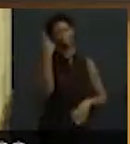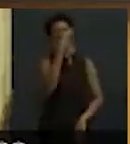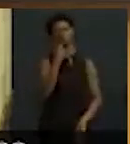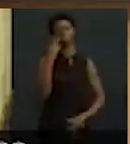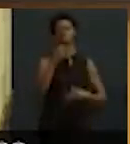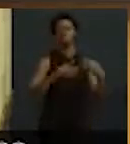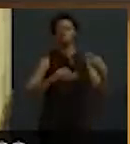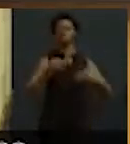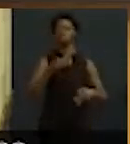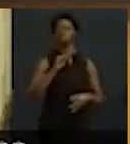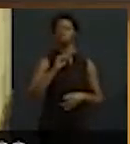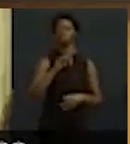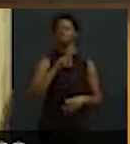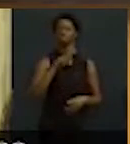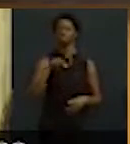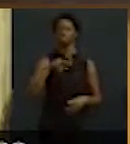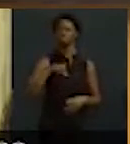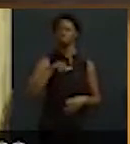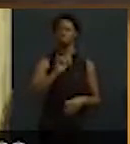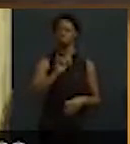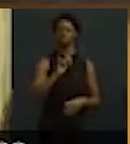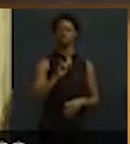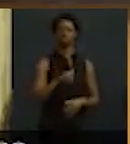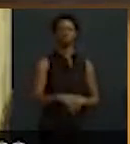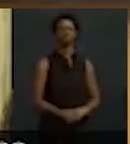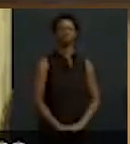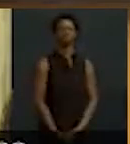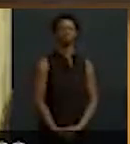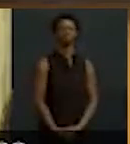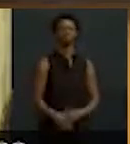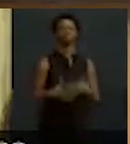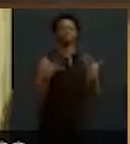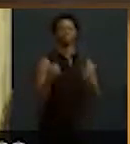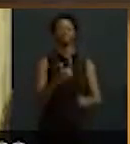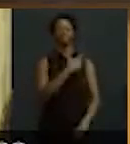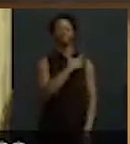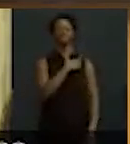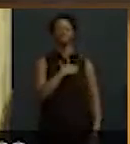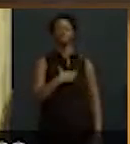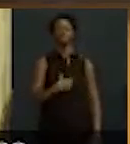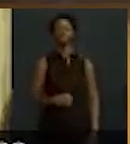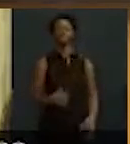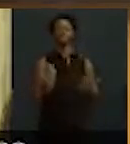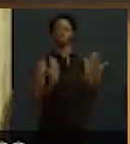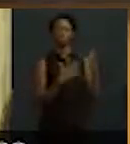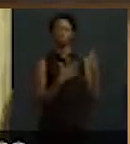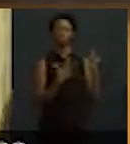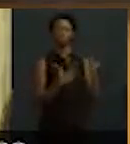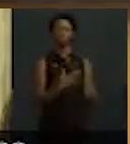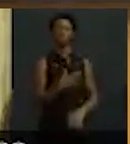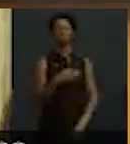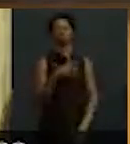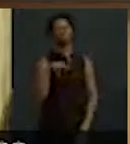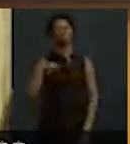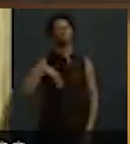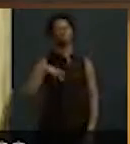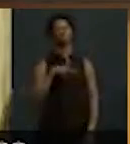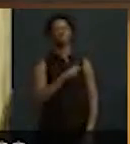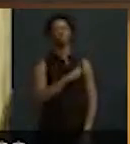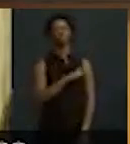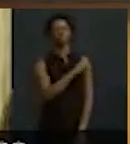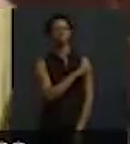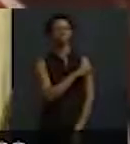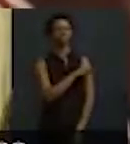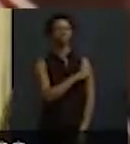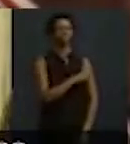justiça, Sidney Rosa da Silva Júnior, para receber o colar do mérito do Ministério Público do Estado